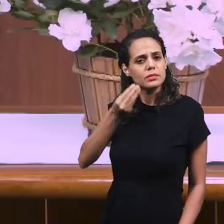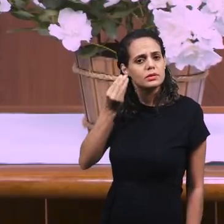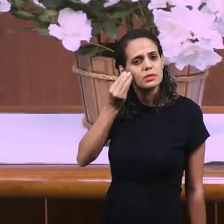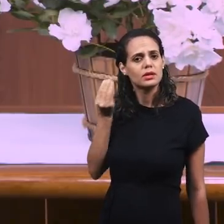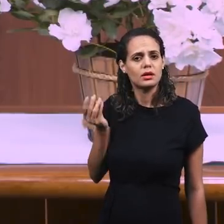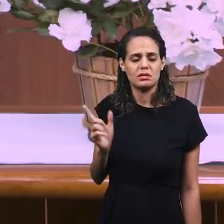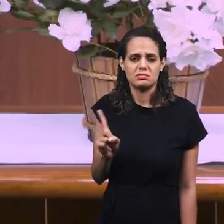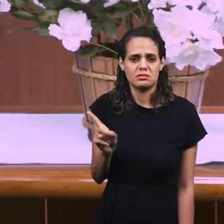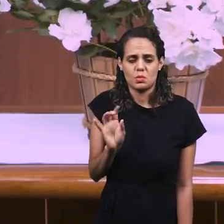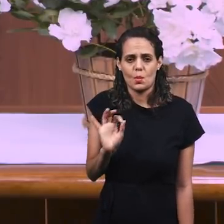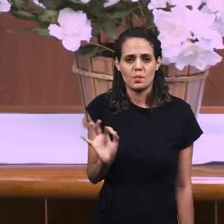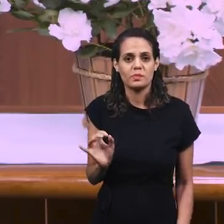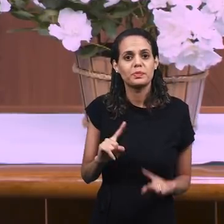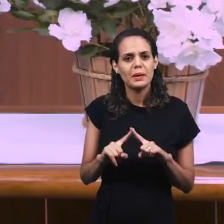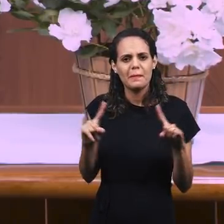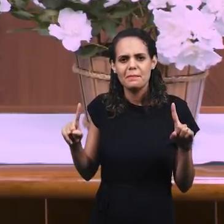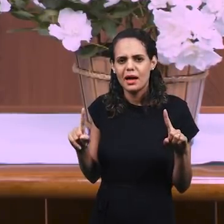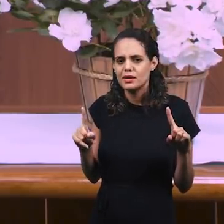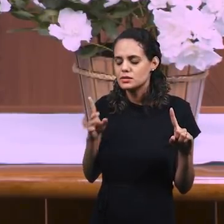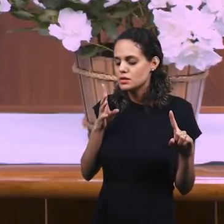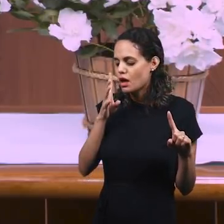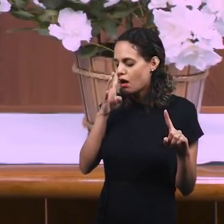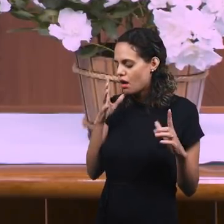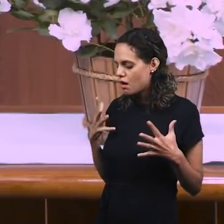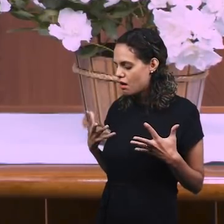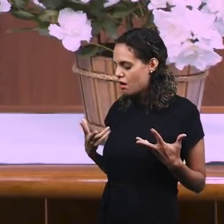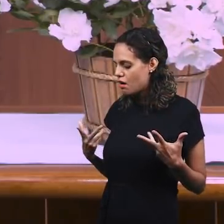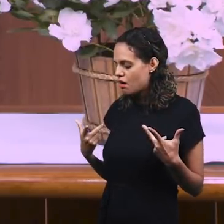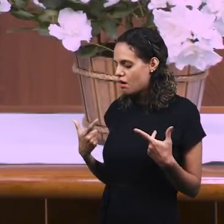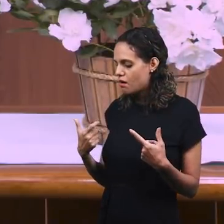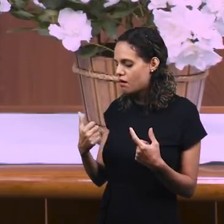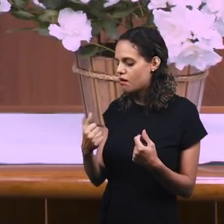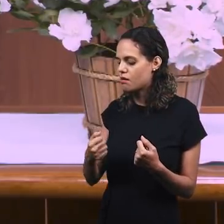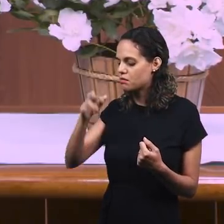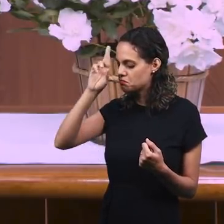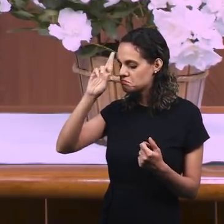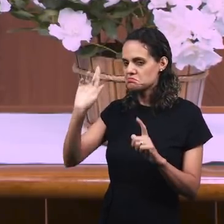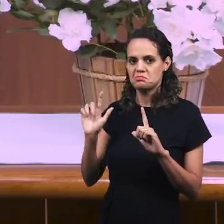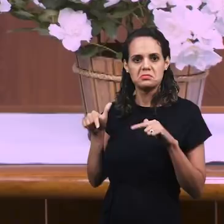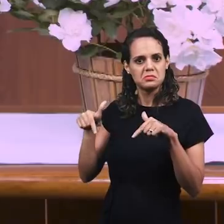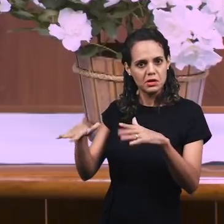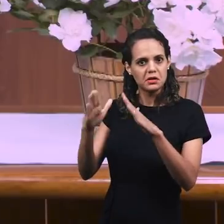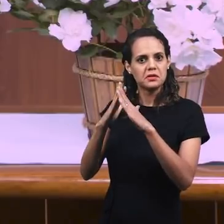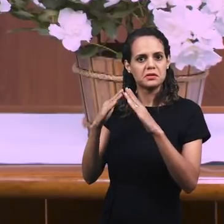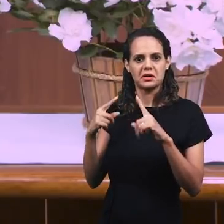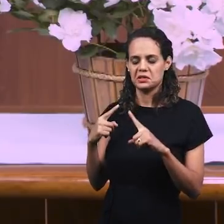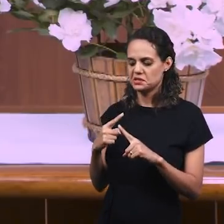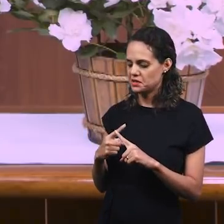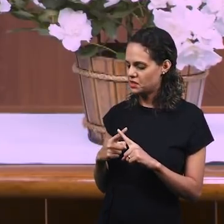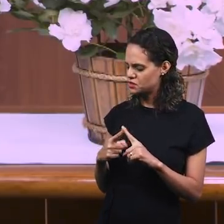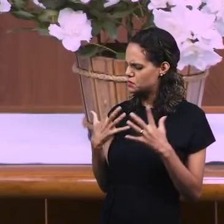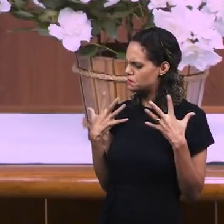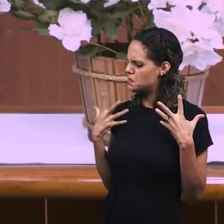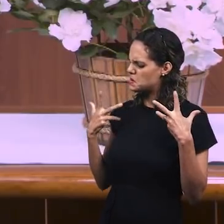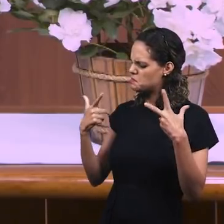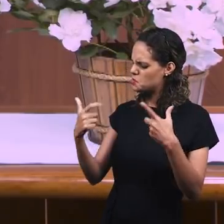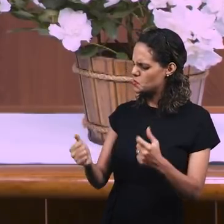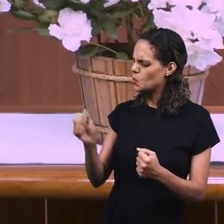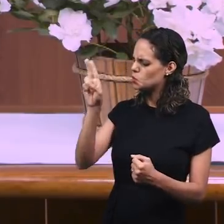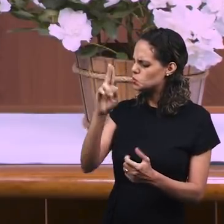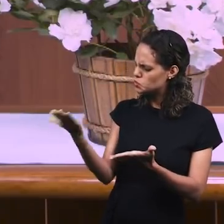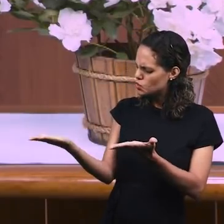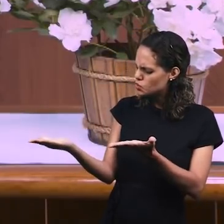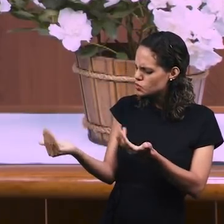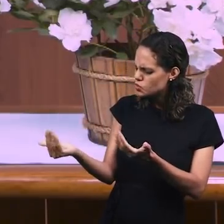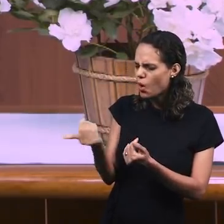estão vivendo uma experiência, mas estão maravilhados em ver o que o Senhor faz no meio da igreja, o que o Senhor